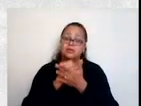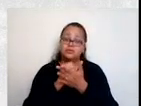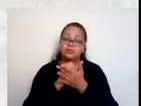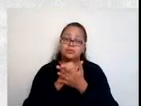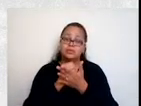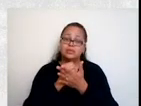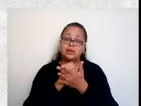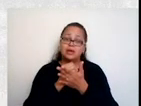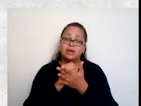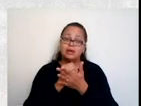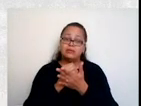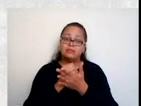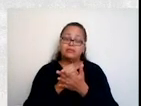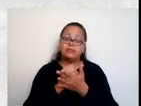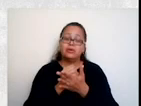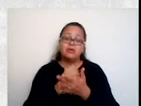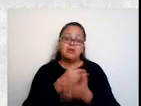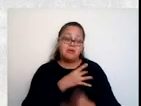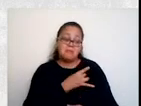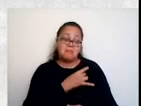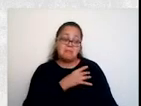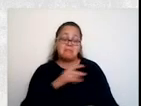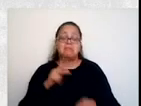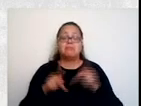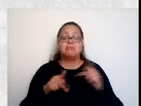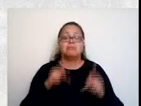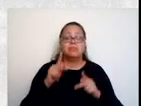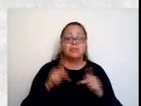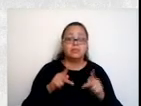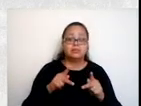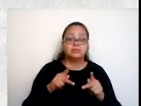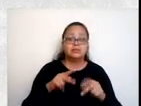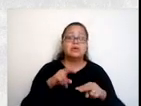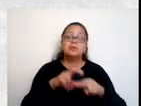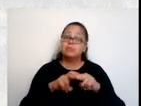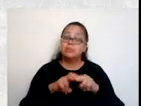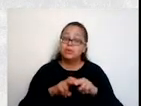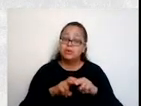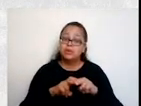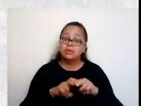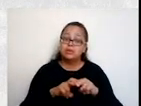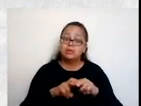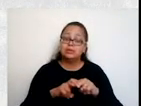ajudavam a oprimir a população. Por isso, alguns historiadores